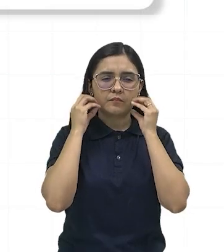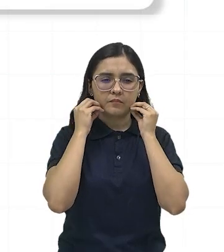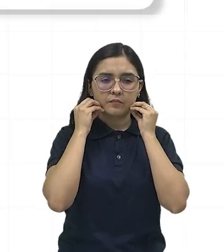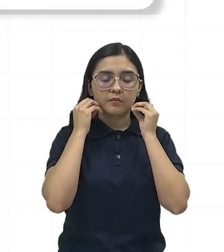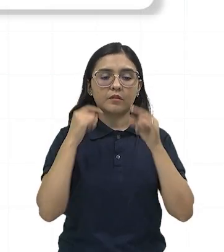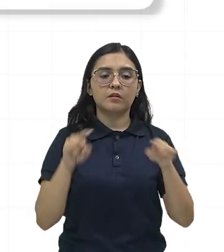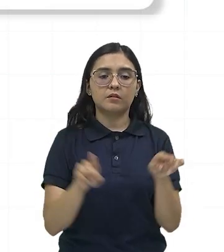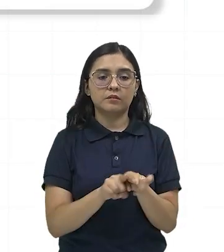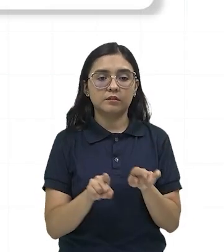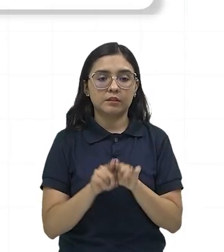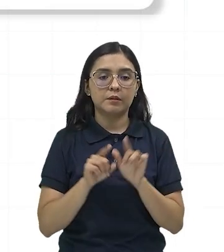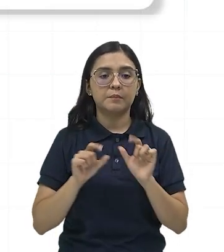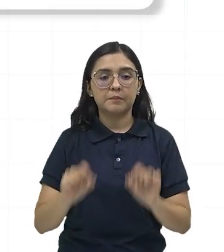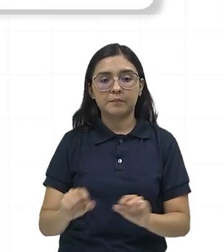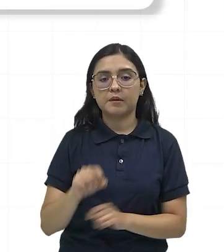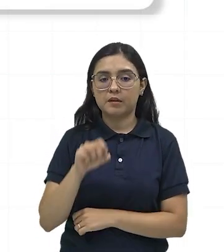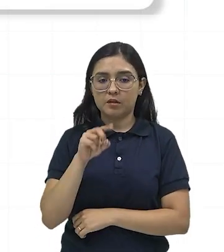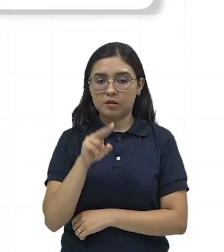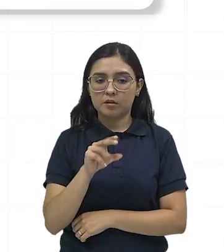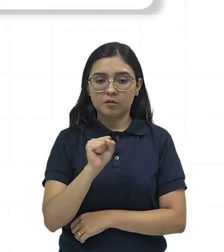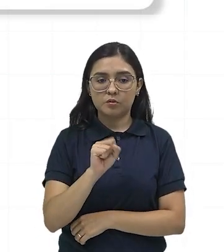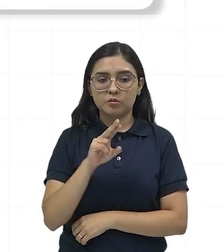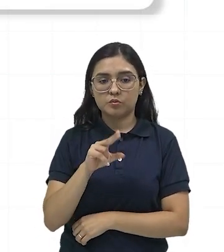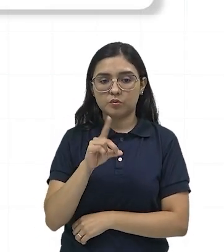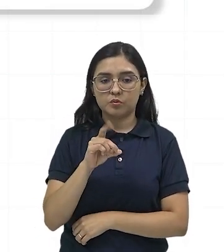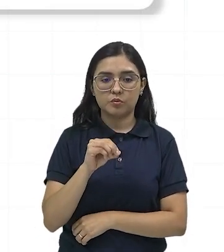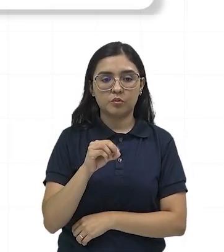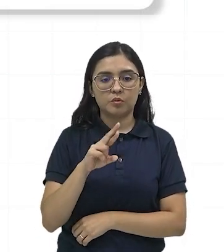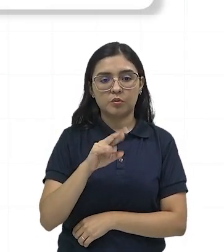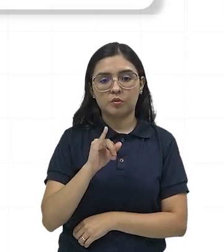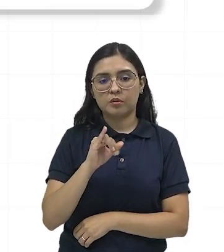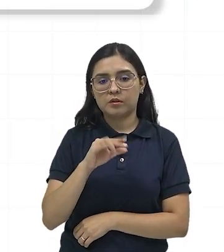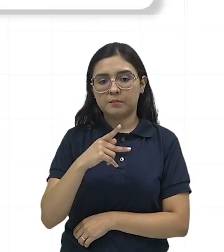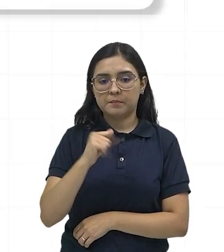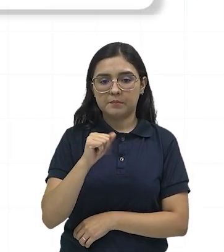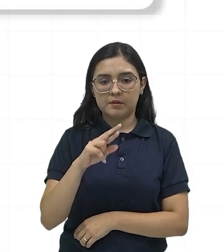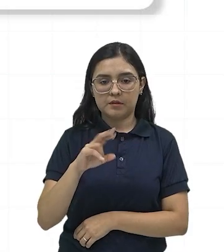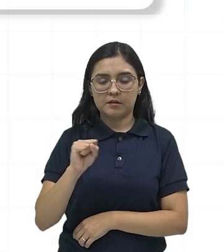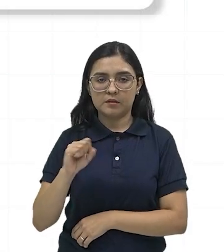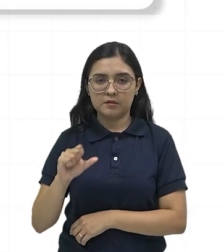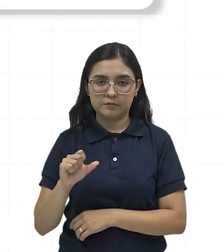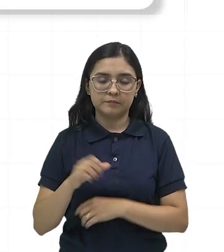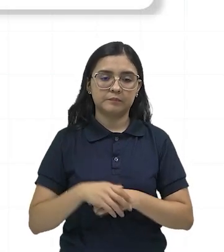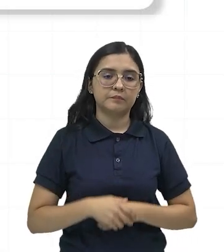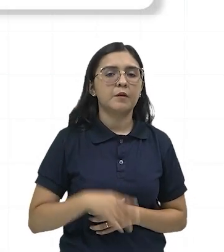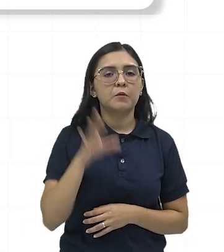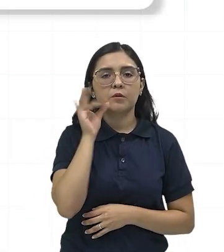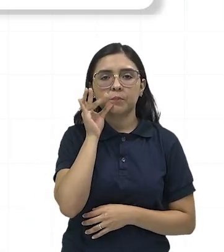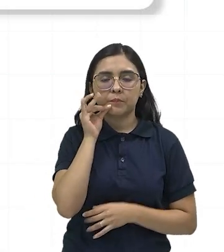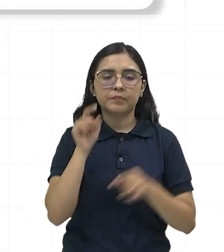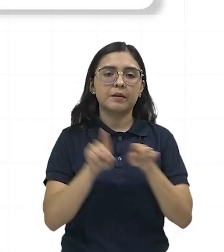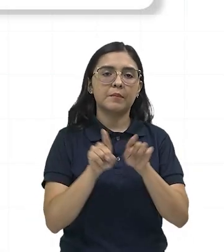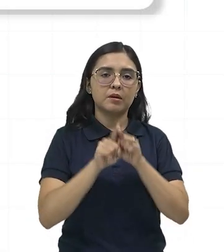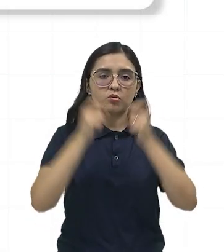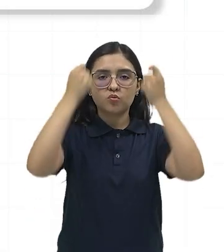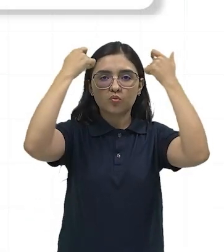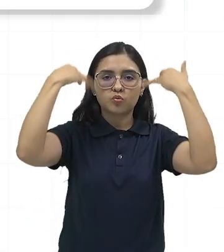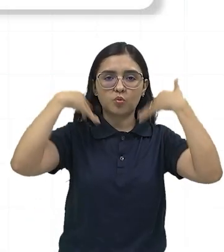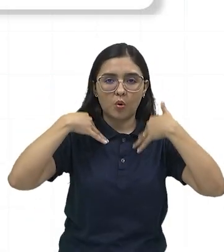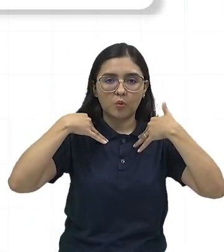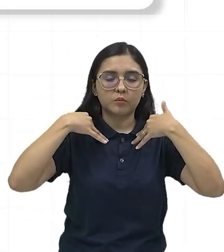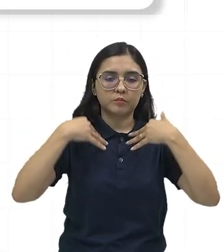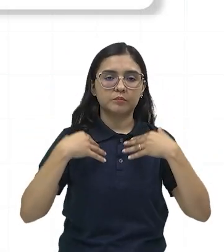sudoríparas. Então, as glândulas que produzem saliva, né, e as glândulas que produzem suor são exemplos